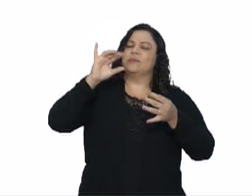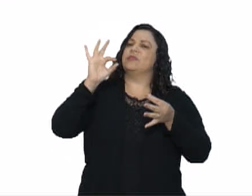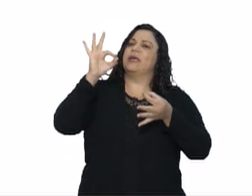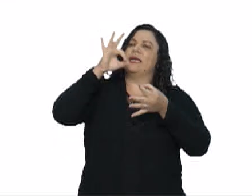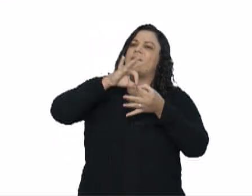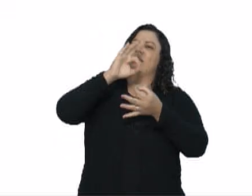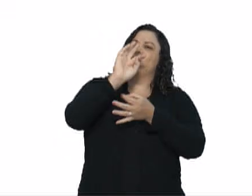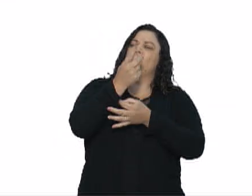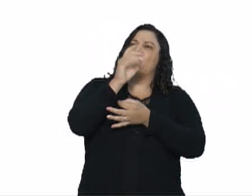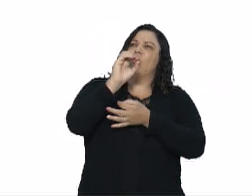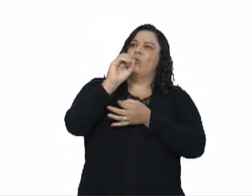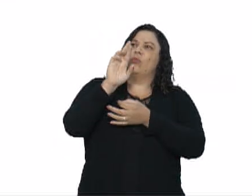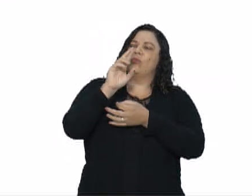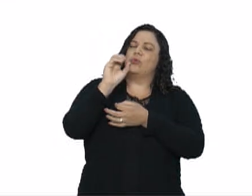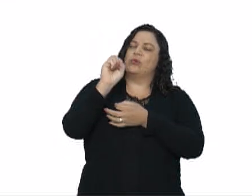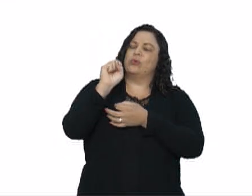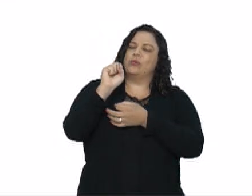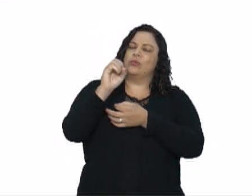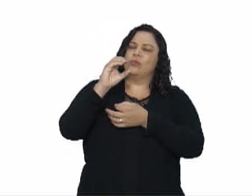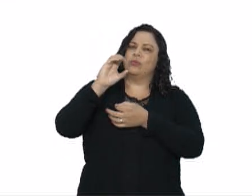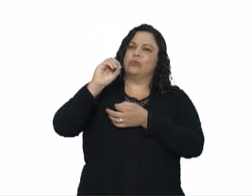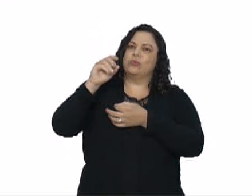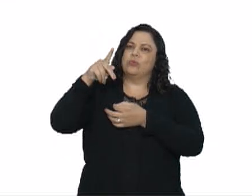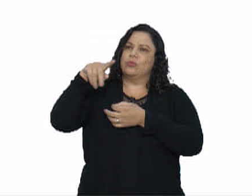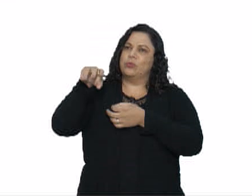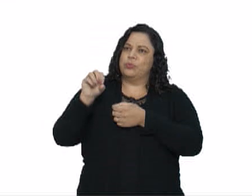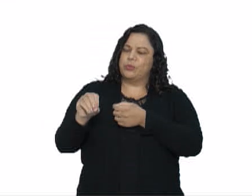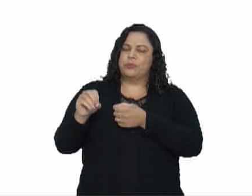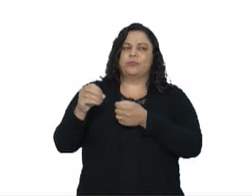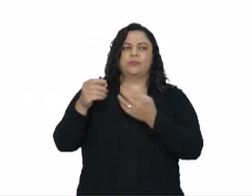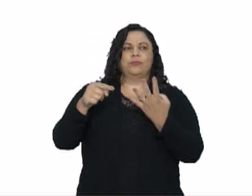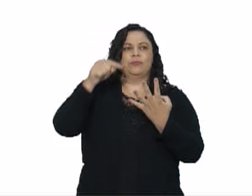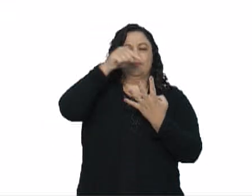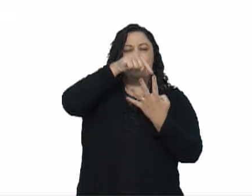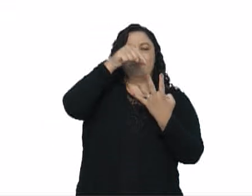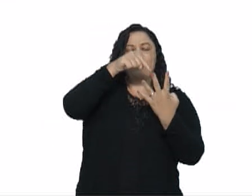última, penúltima, antepenúltima sílaba tônica.